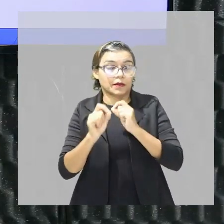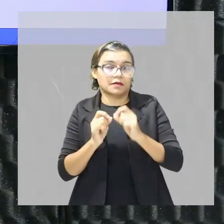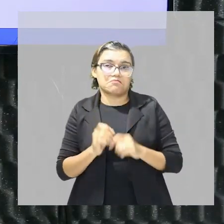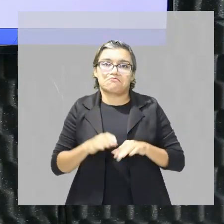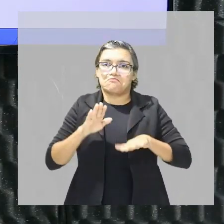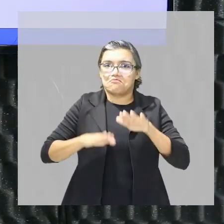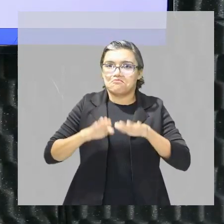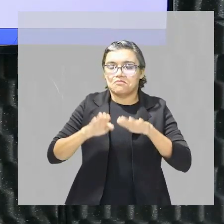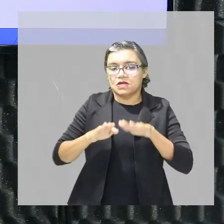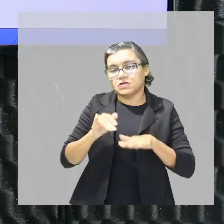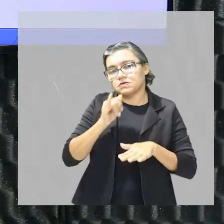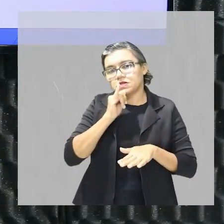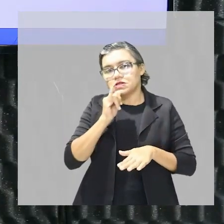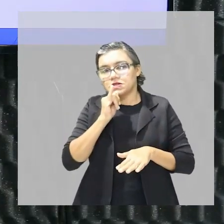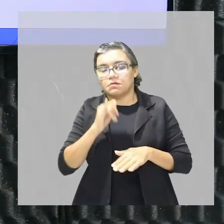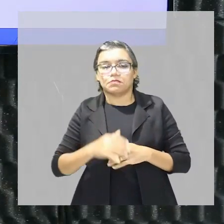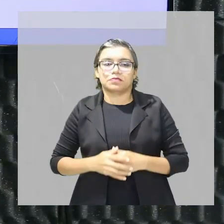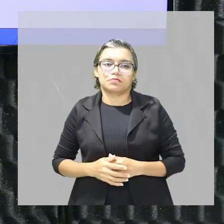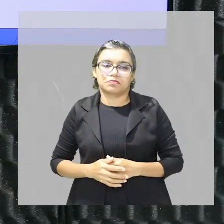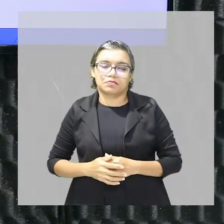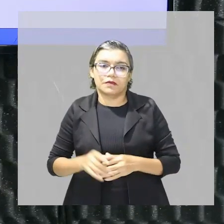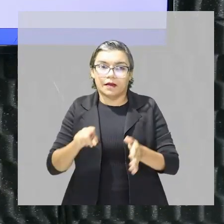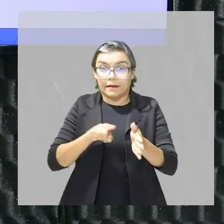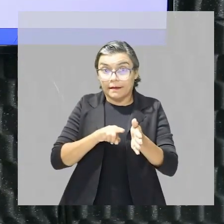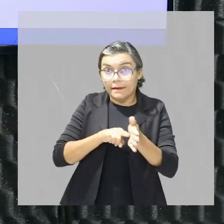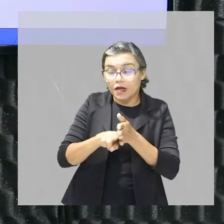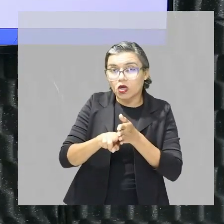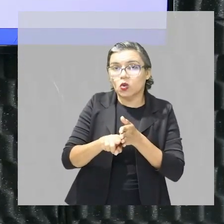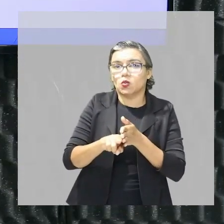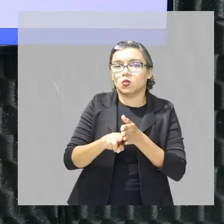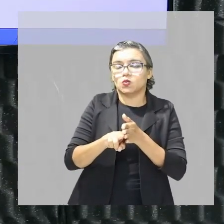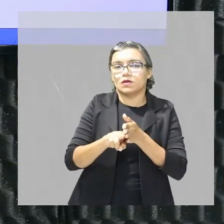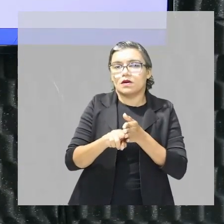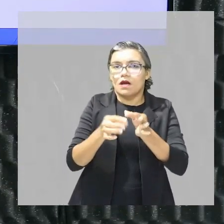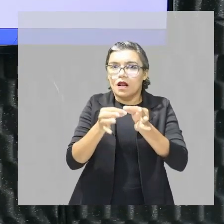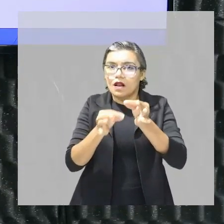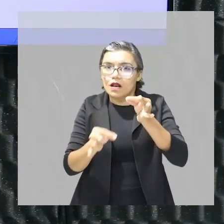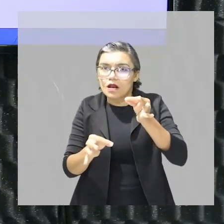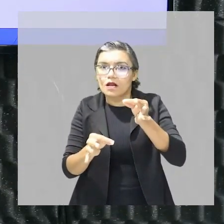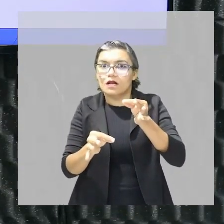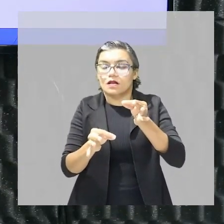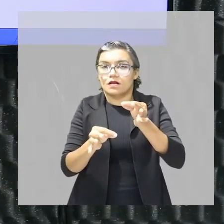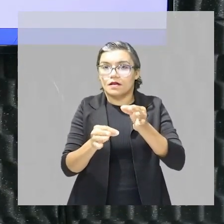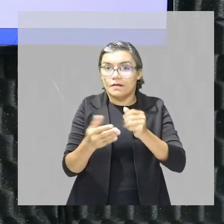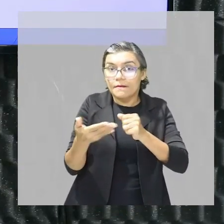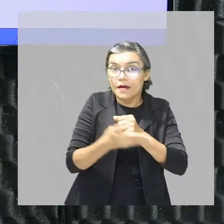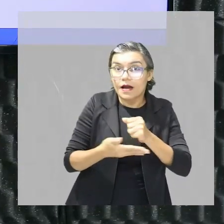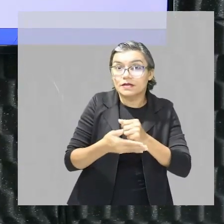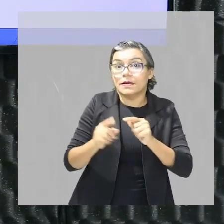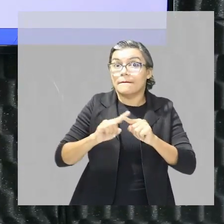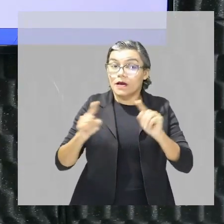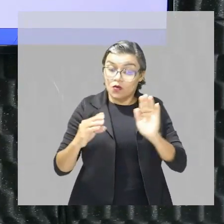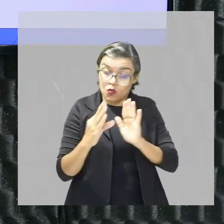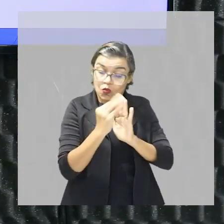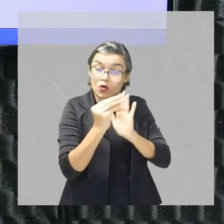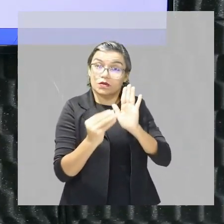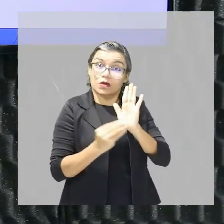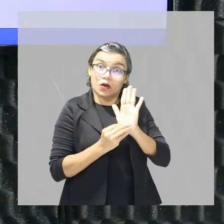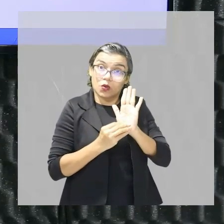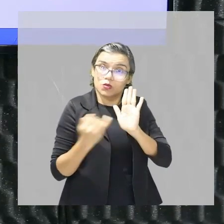embora ela tem uma diretitividade ela seja uma questão enxuta mas ela traz um conteúdo importante um conteúdo que é